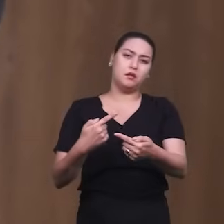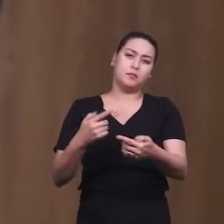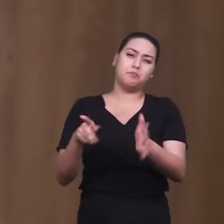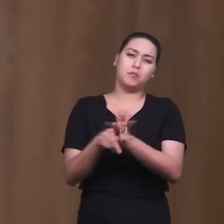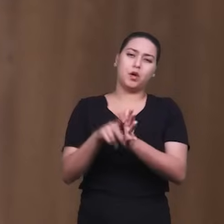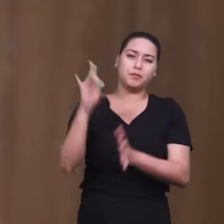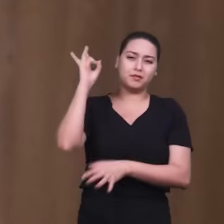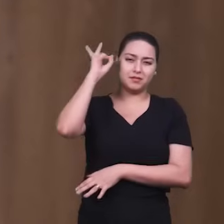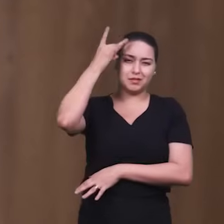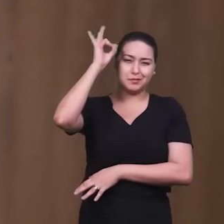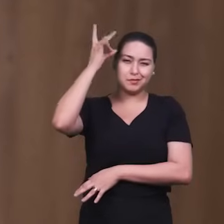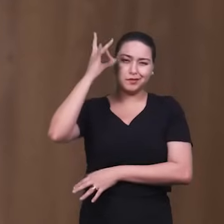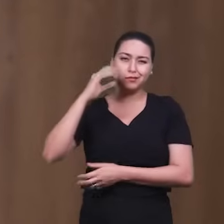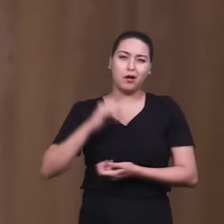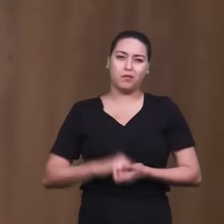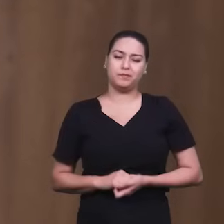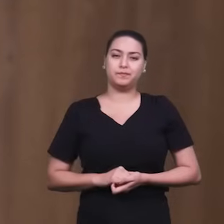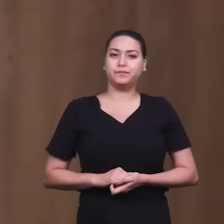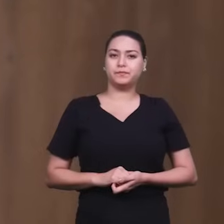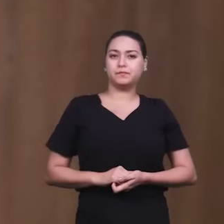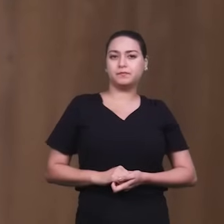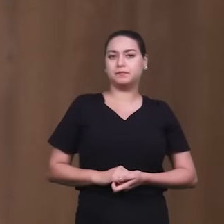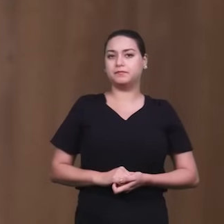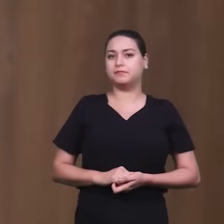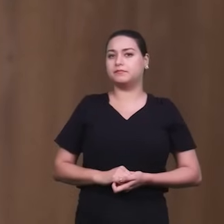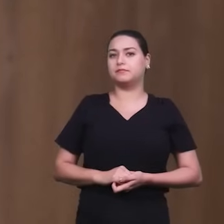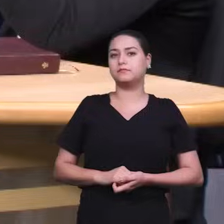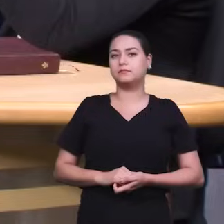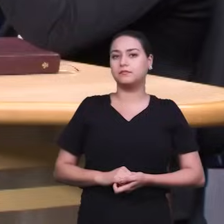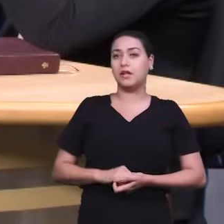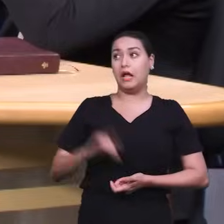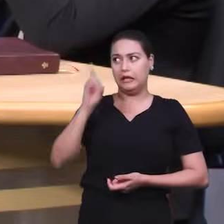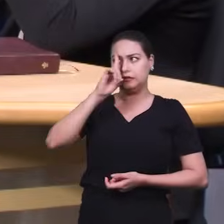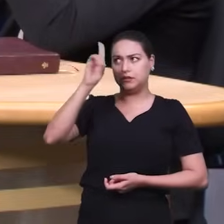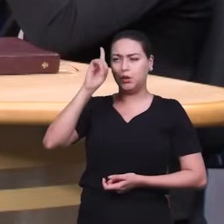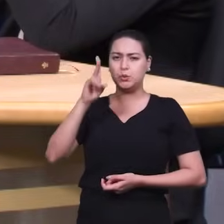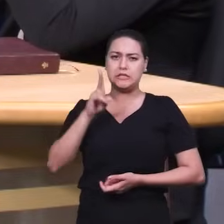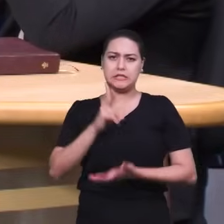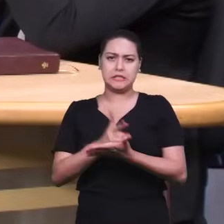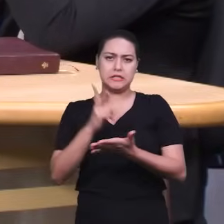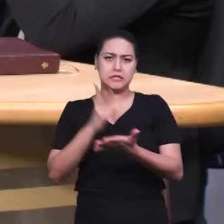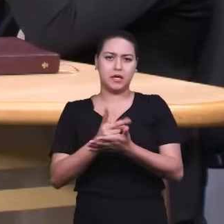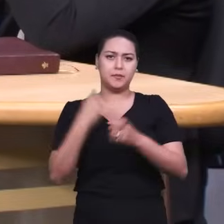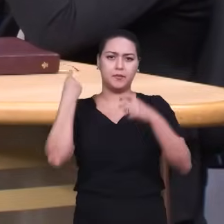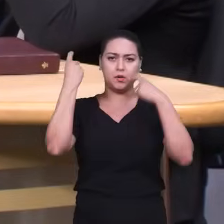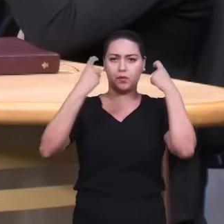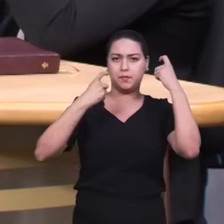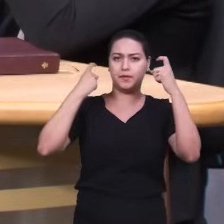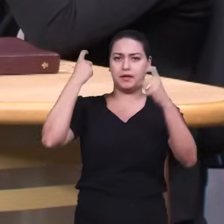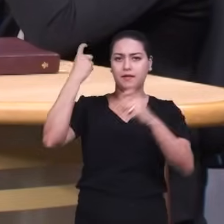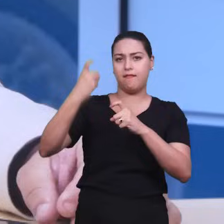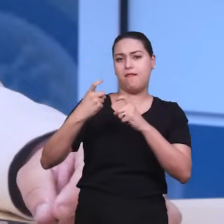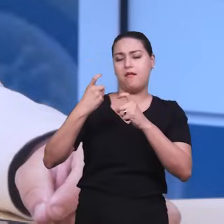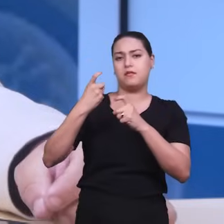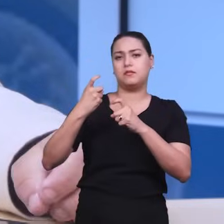que é espiritual, né? Uma herança genética, mas espiritual. Deus, ele sempre se preocupou com que